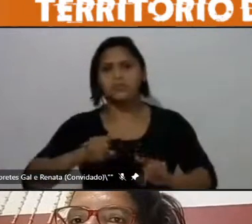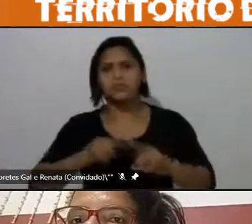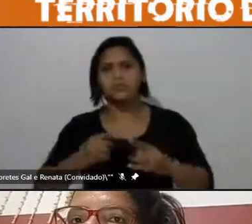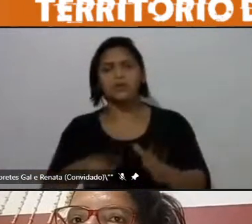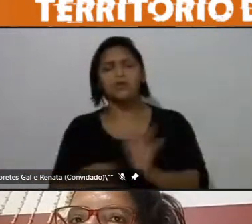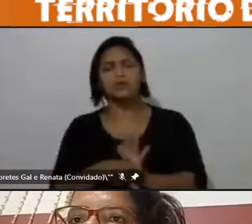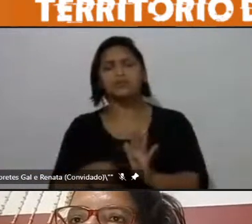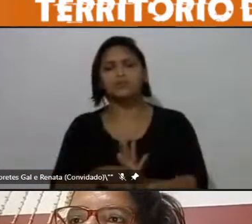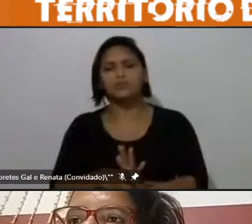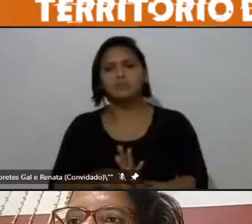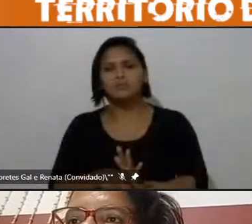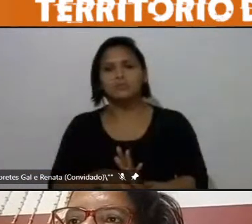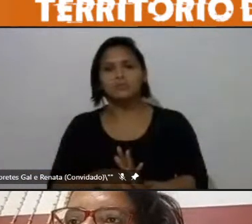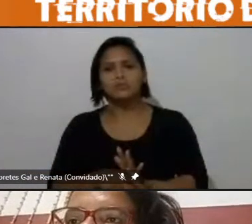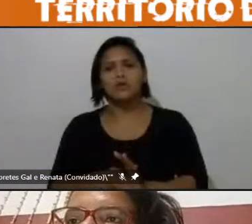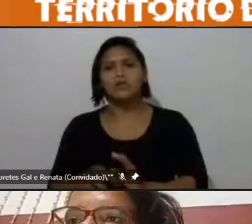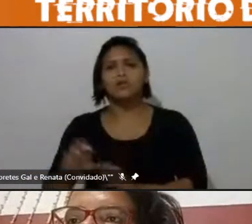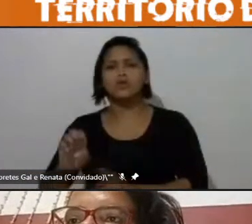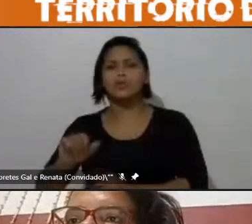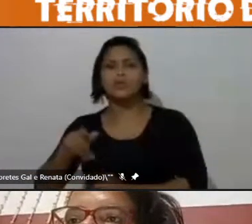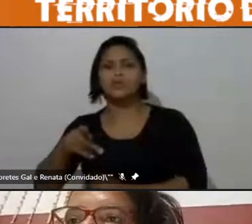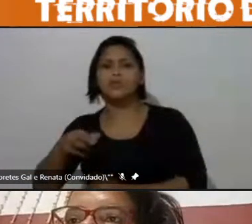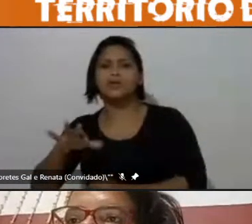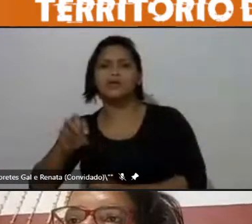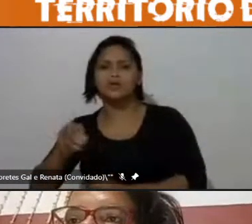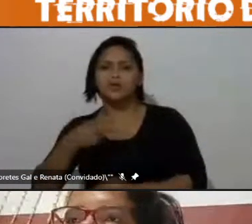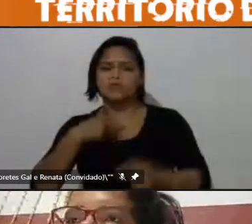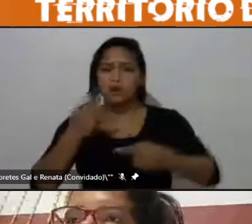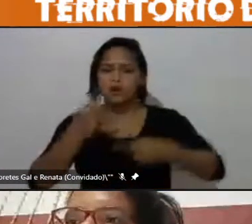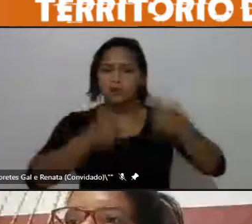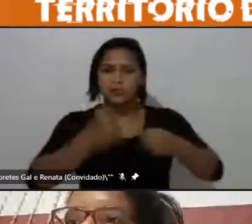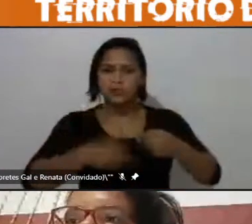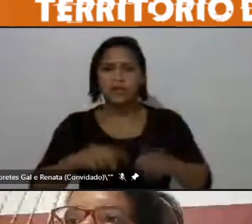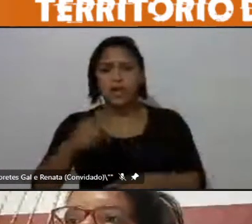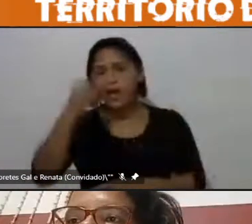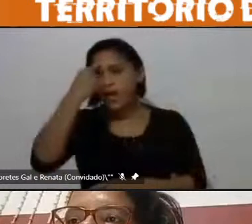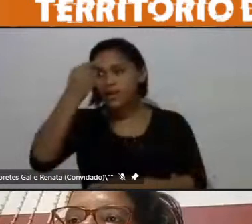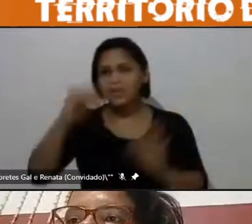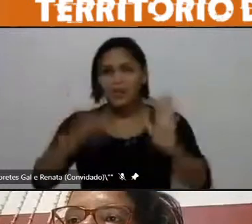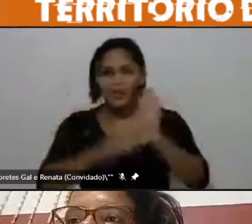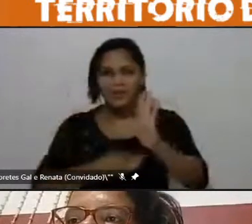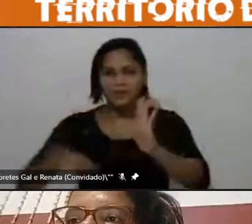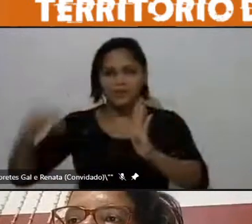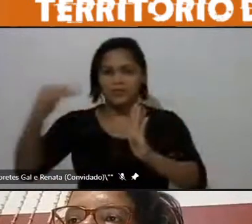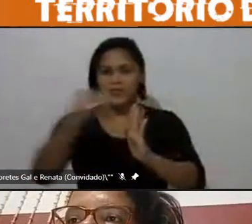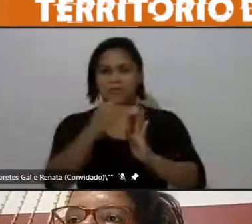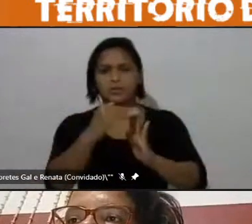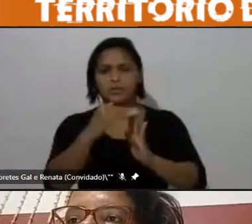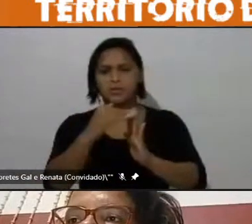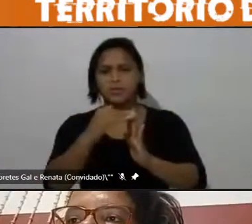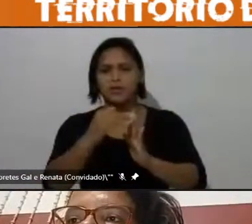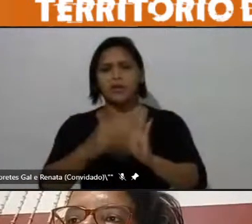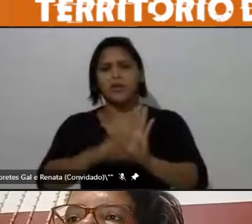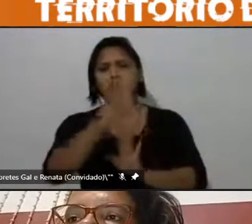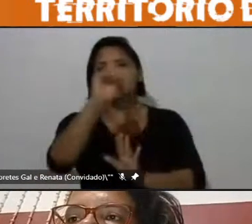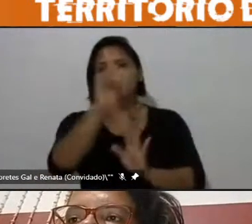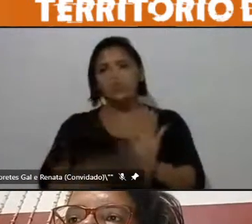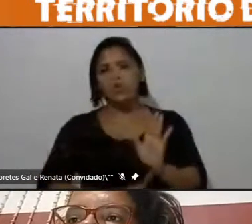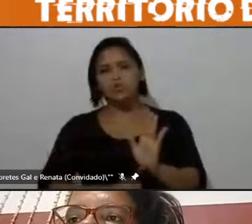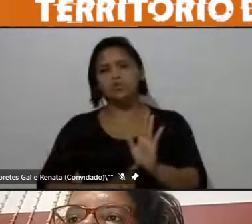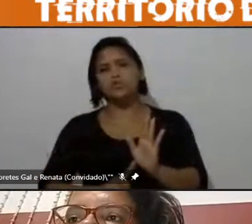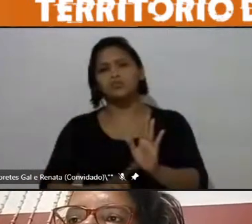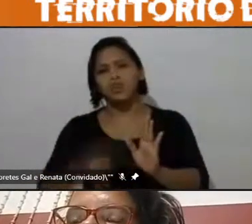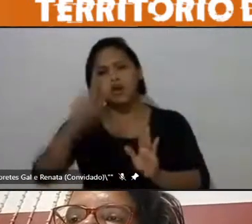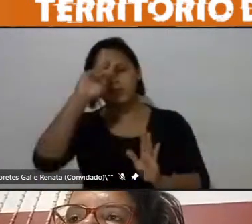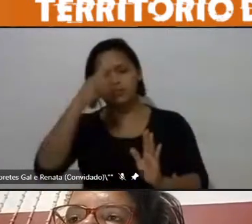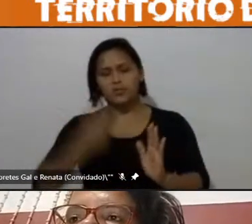próprio Mbembe vai discutir, né, da ideia que ele fala da soberania, né, o direito, o alto direito,